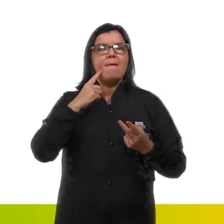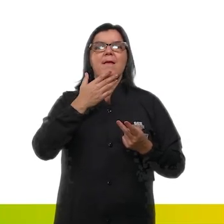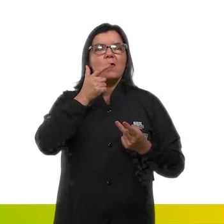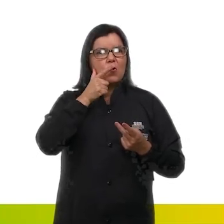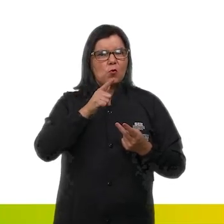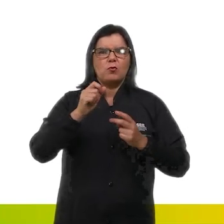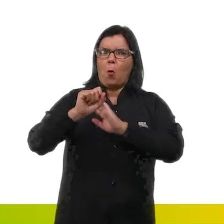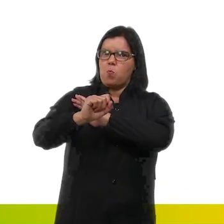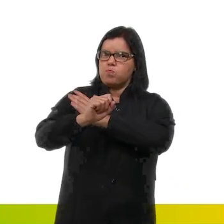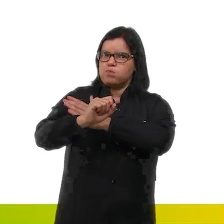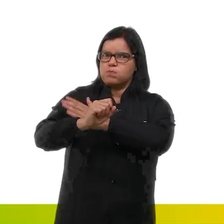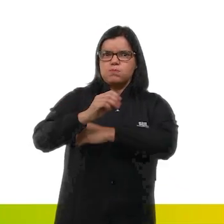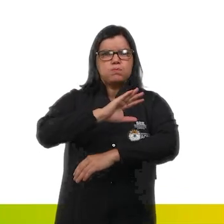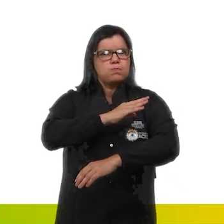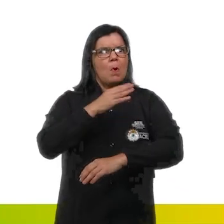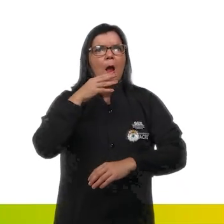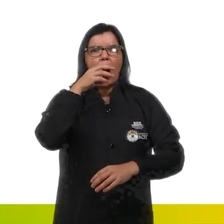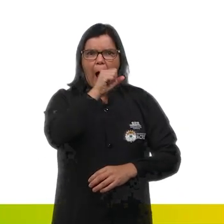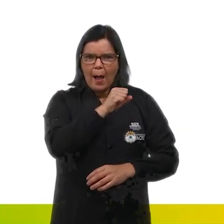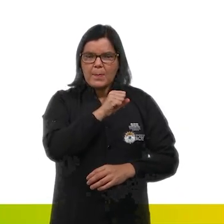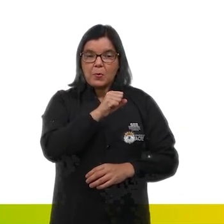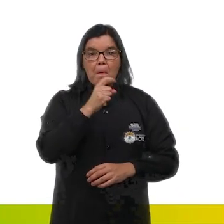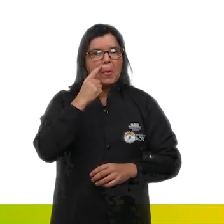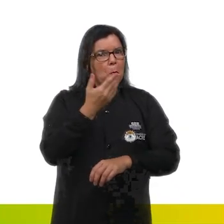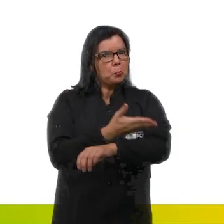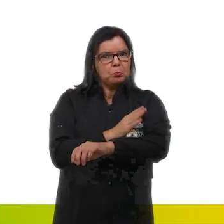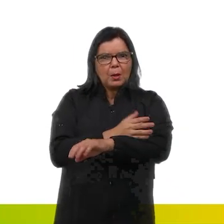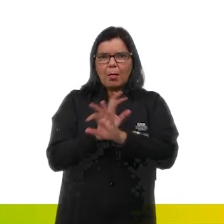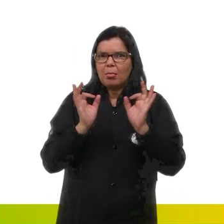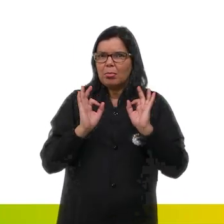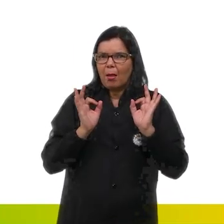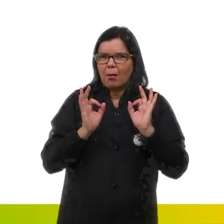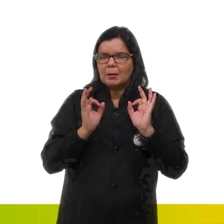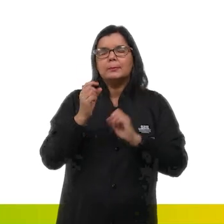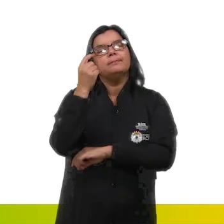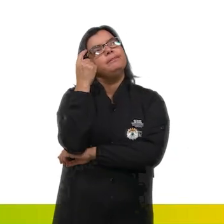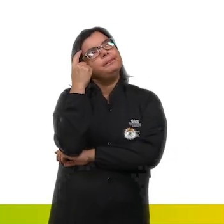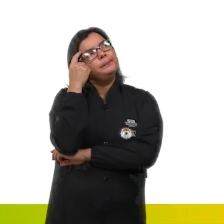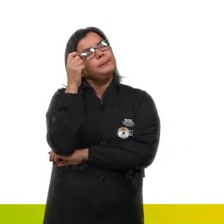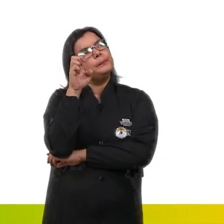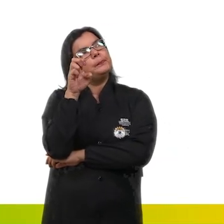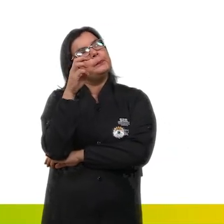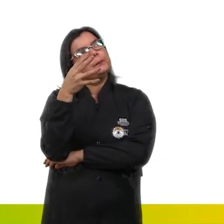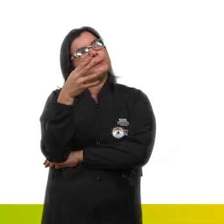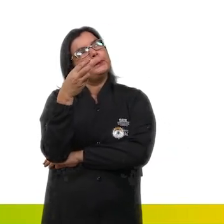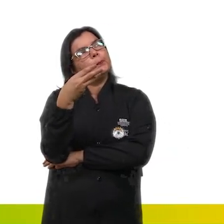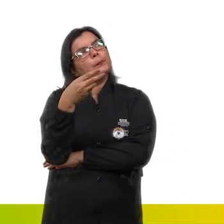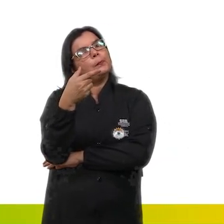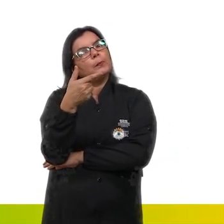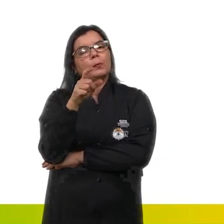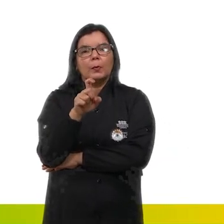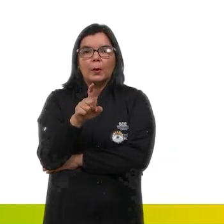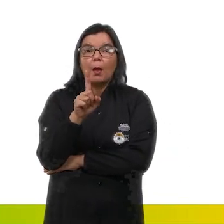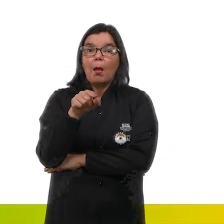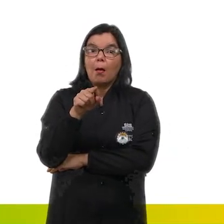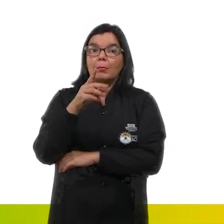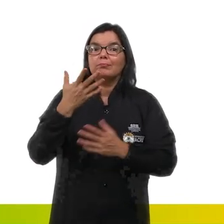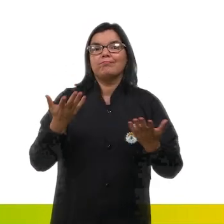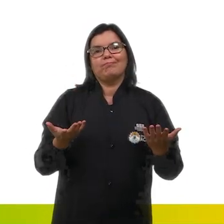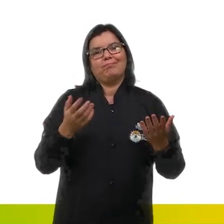ganhar músculos rapidamente, mesmo sem treinar. Vamos pensar? 5, 4, 3, 2, 1. Isso